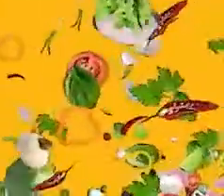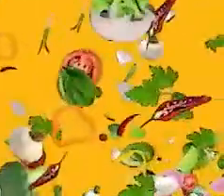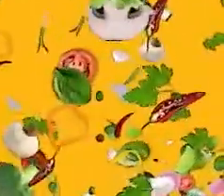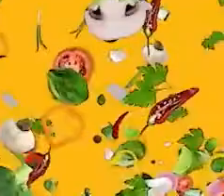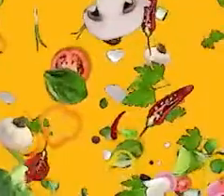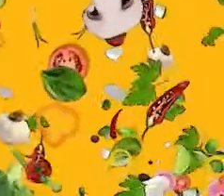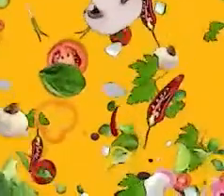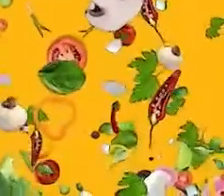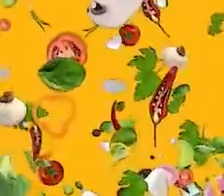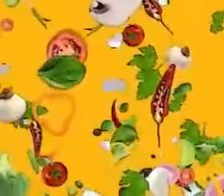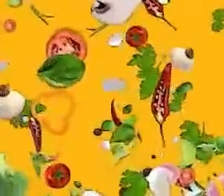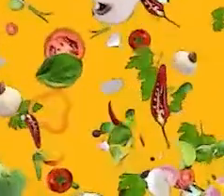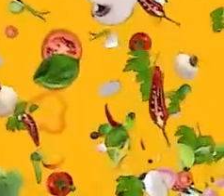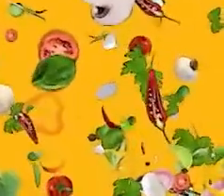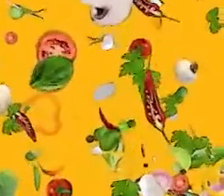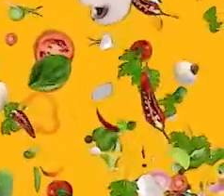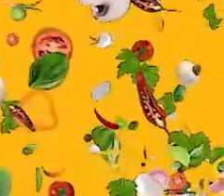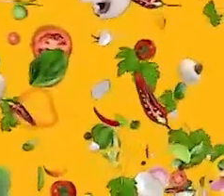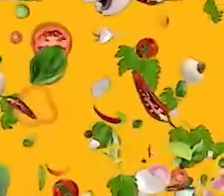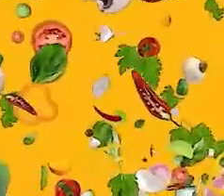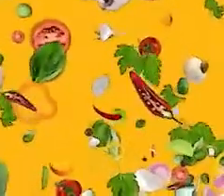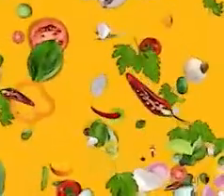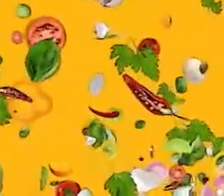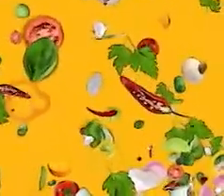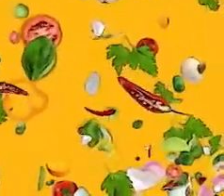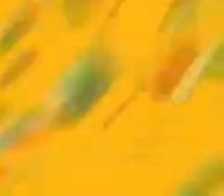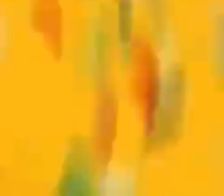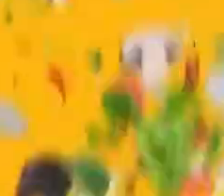uma colher de sopa de alecrim,